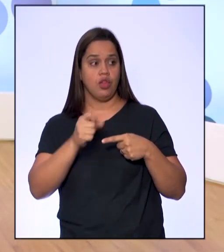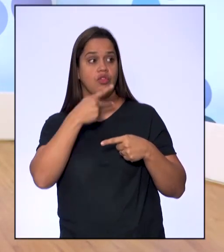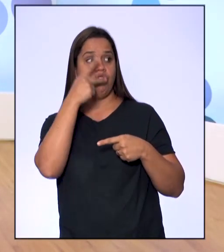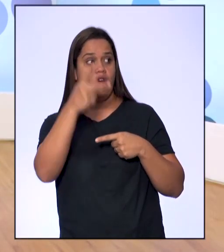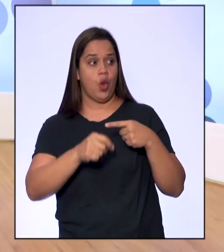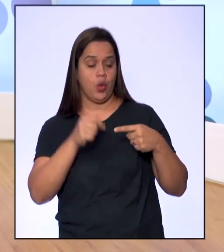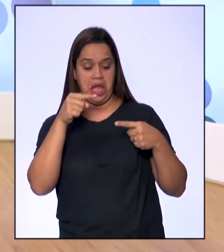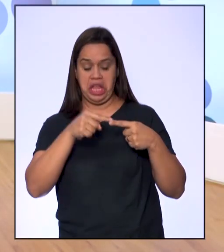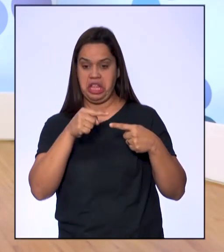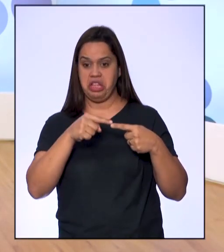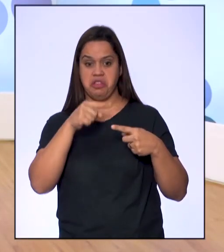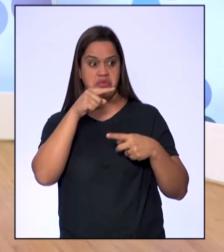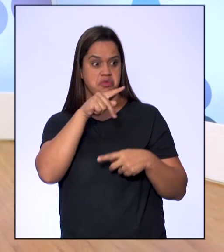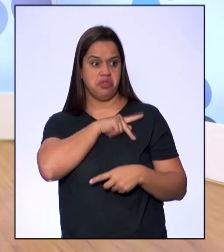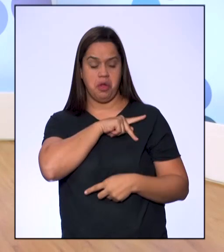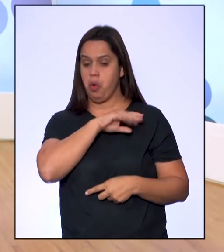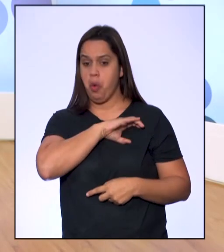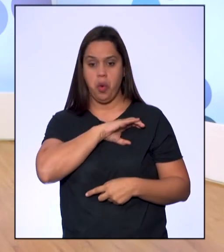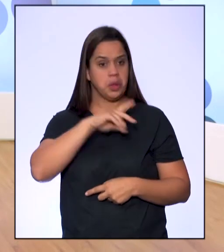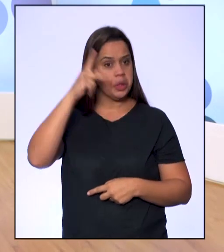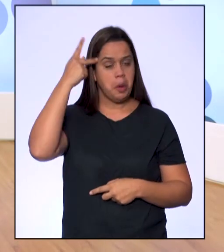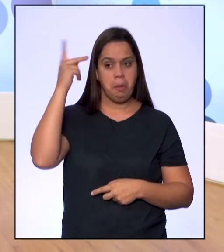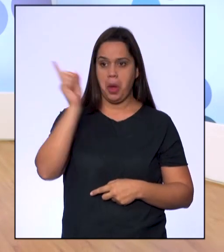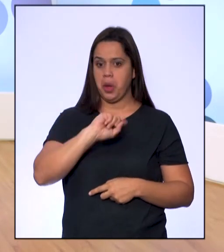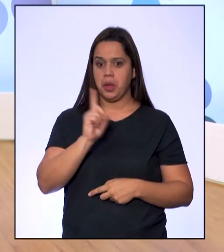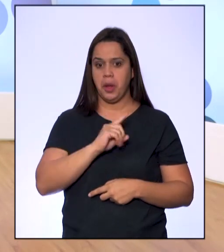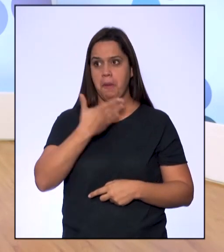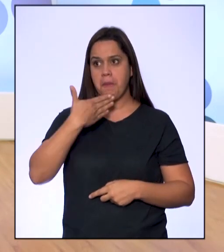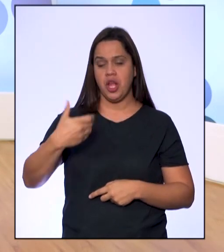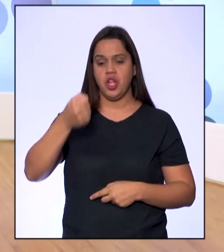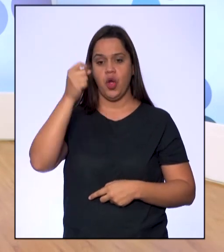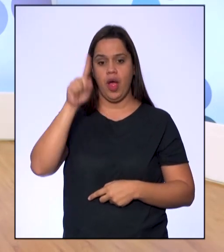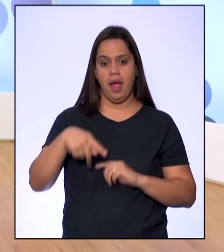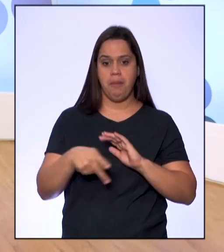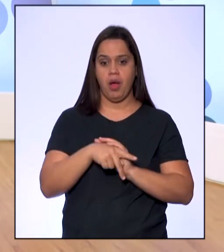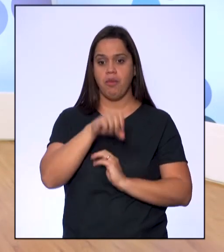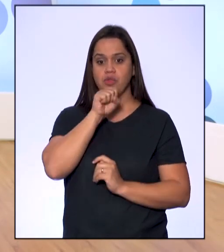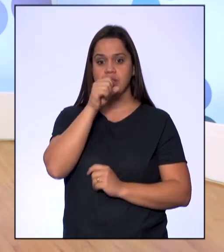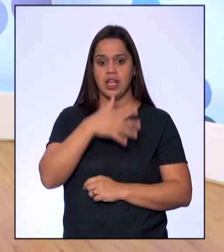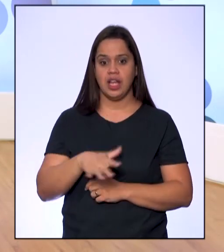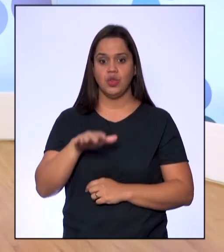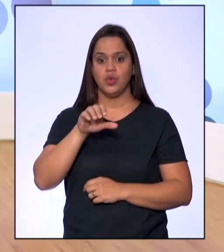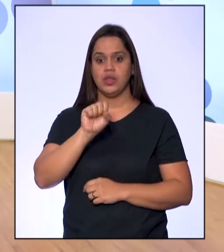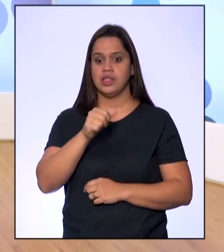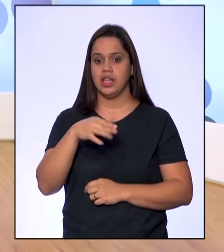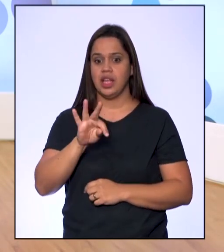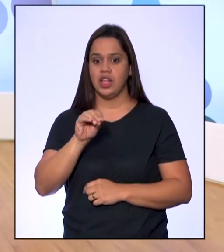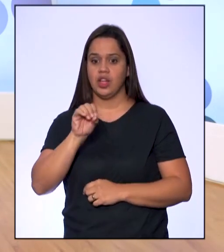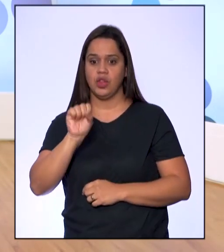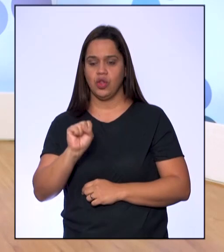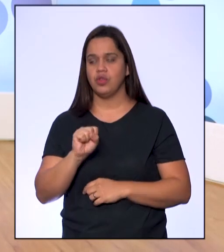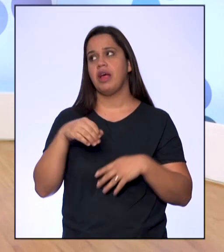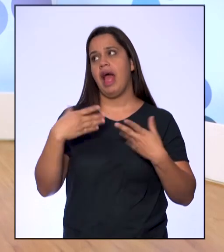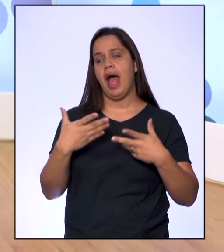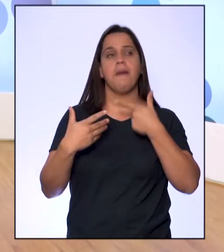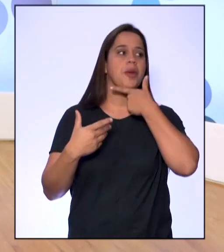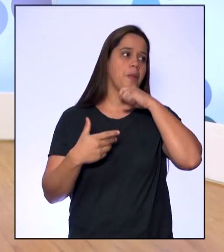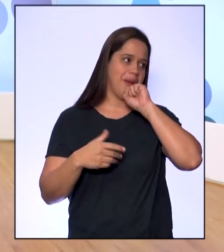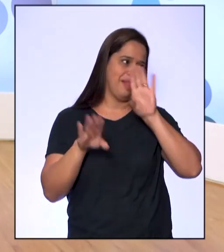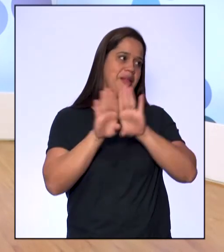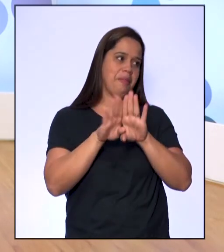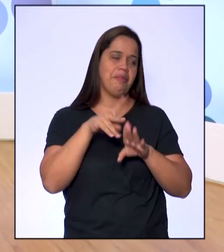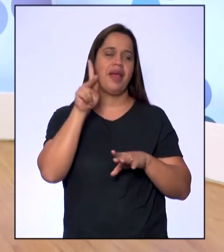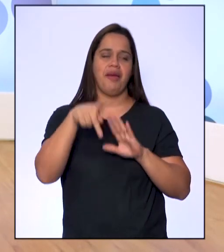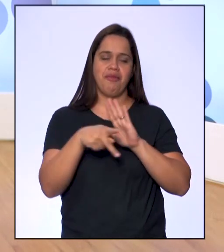nenhum dos dois é o melhor time do mundo, que o melhor é o Santos. E meu pai deve estar vendo, ele também vai falar que é o Santos.